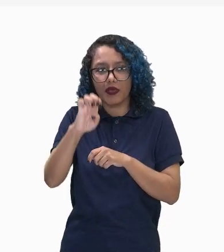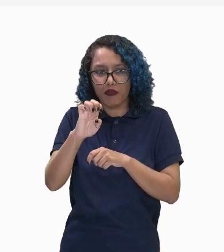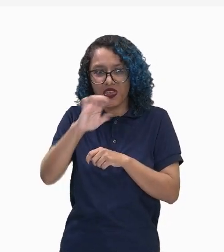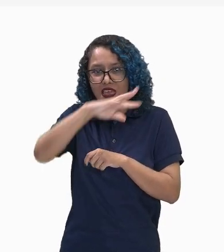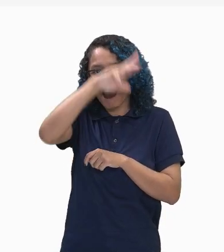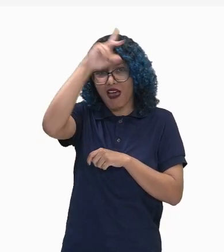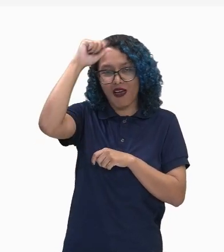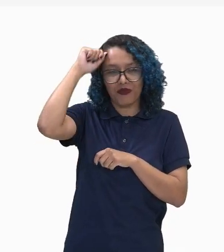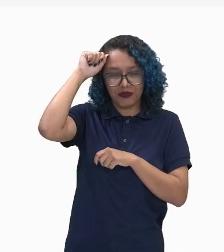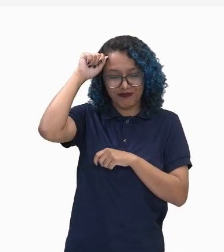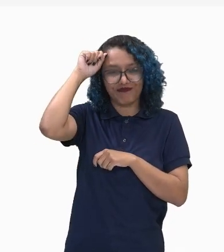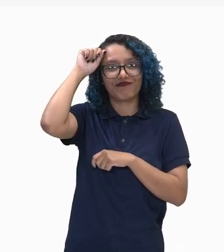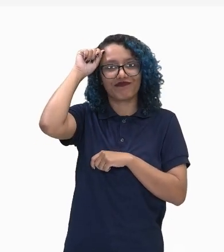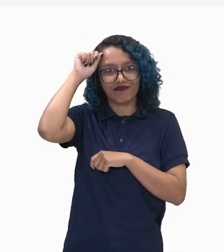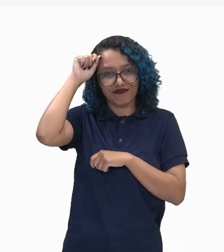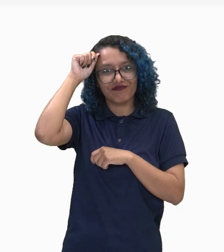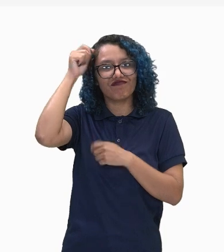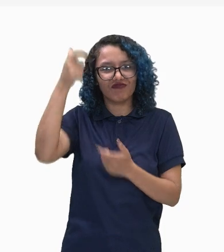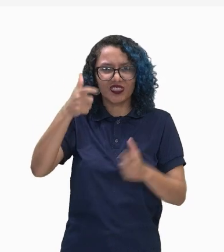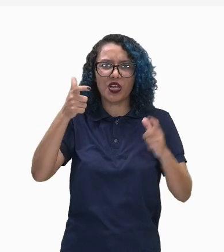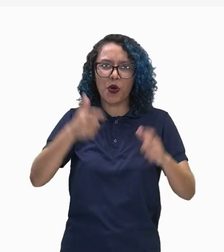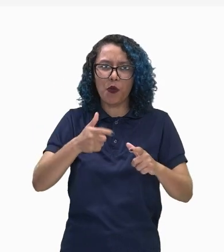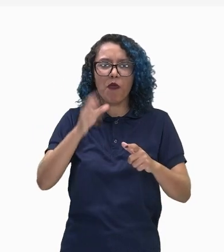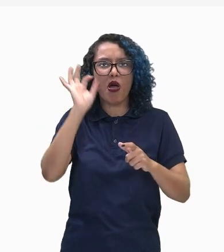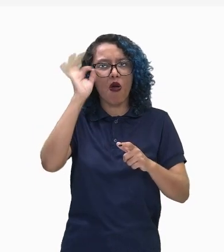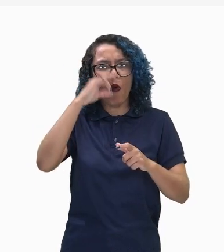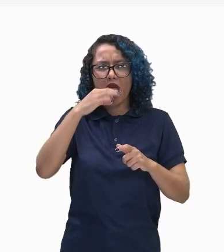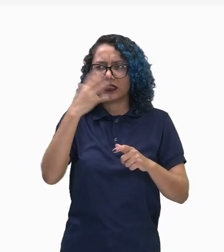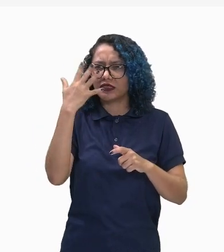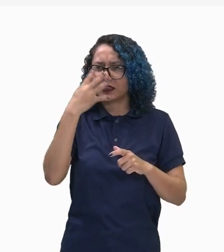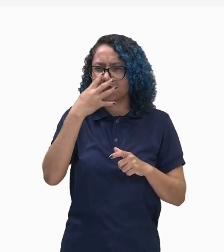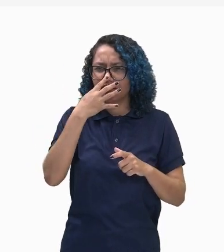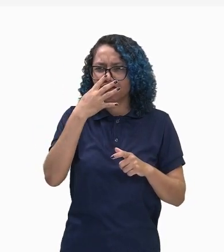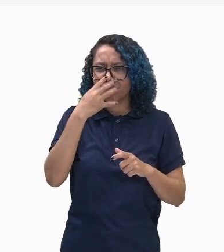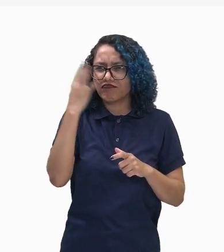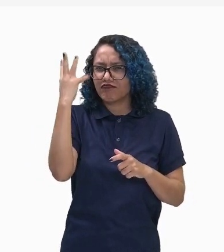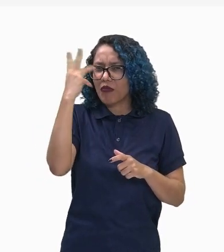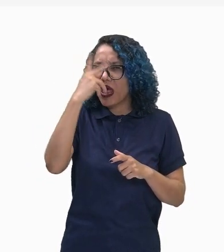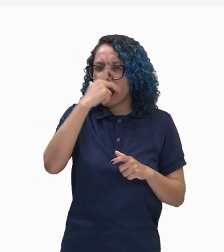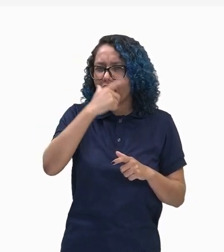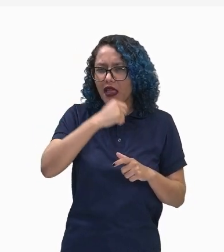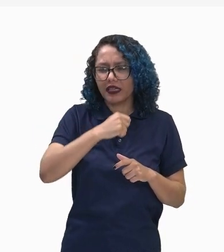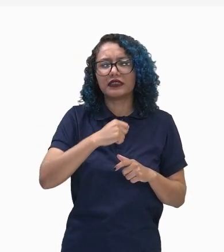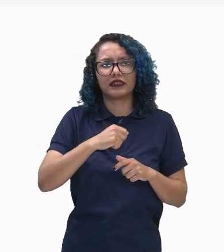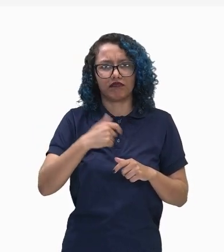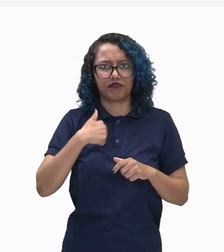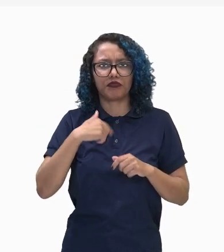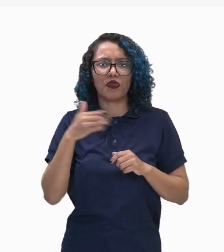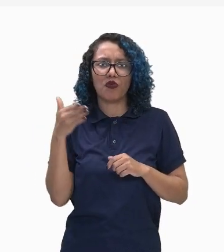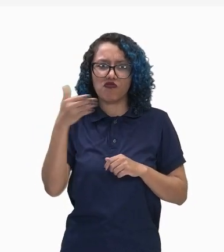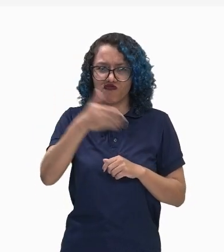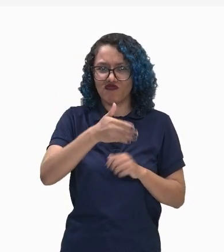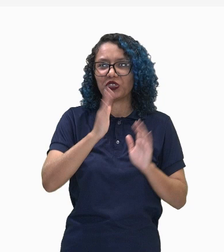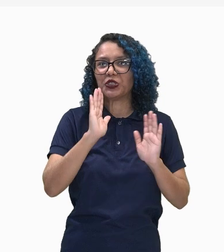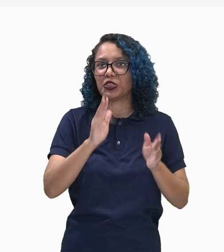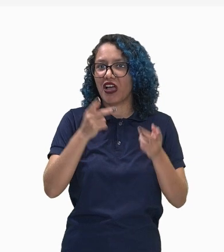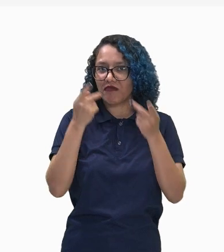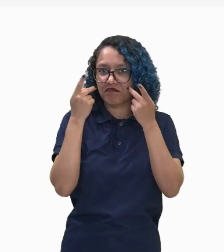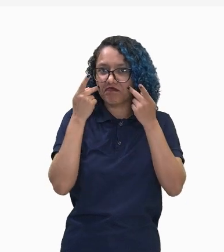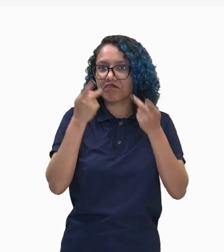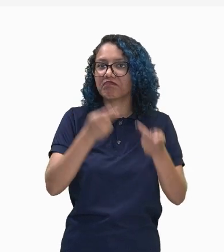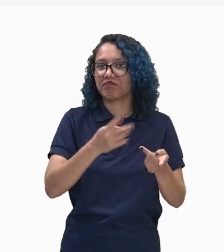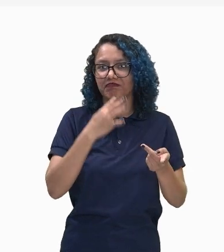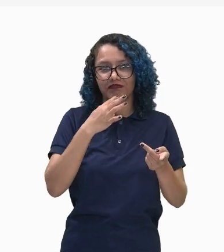Maués realmente é essa beleza natural, que eu já tive o prazer, né, de conhecer